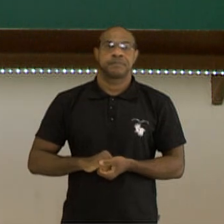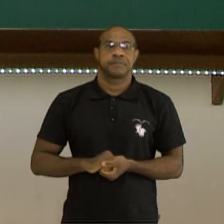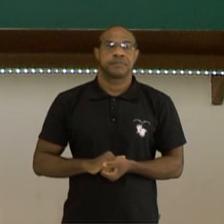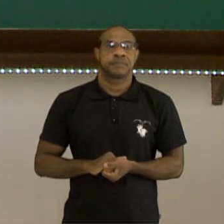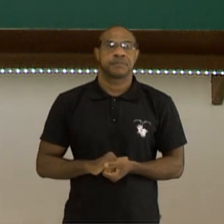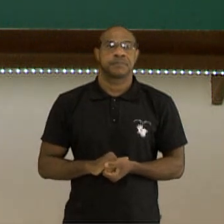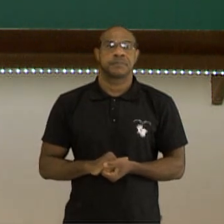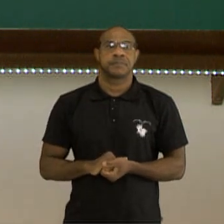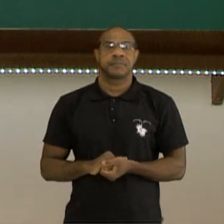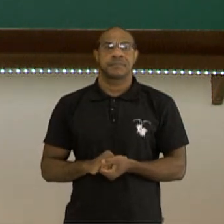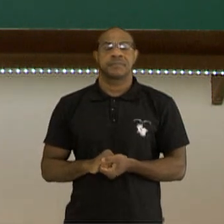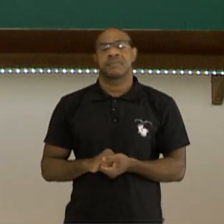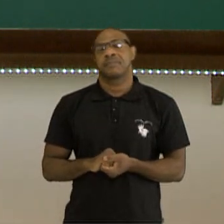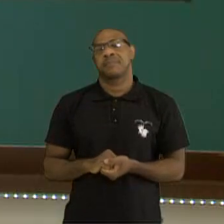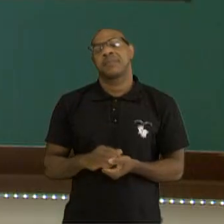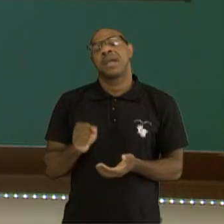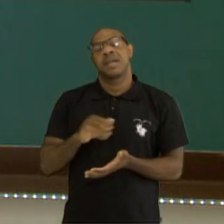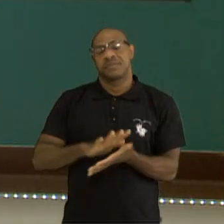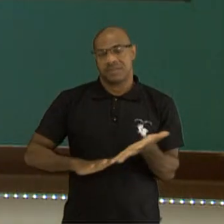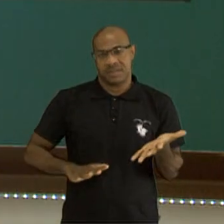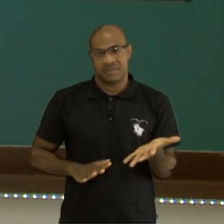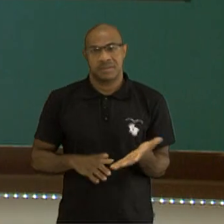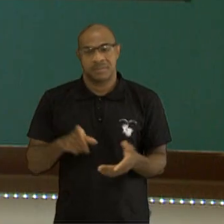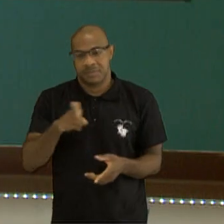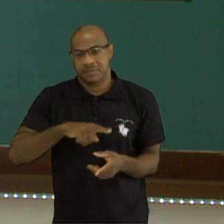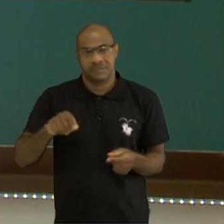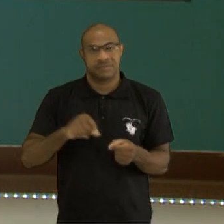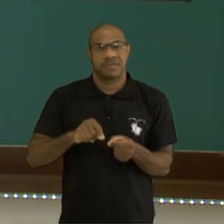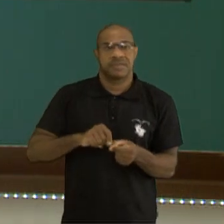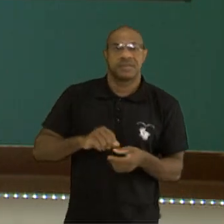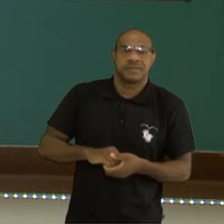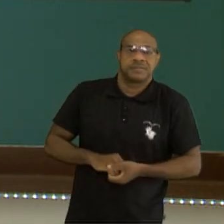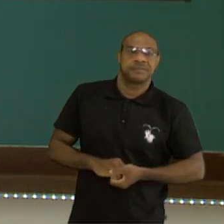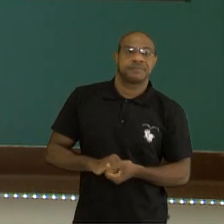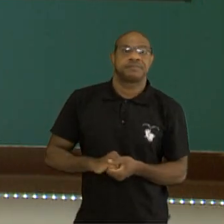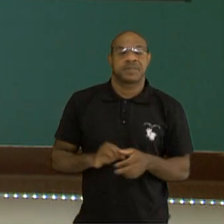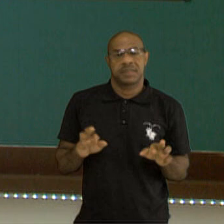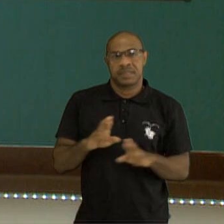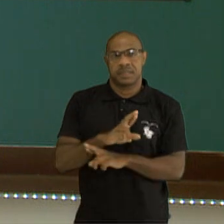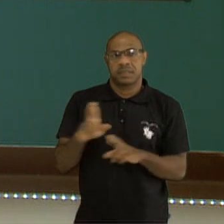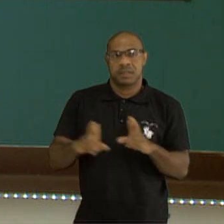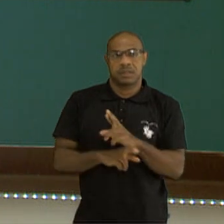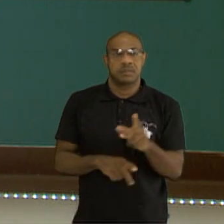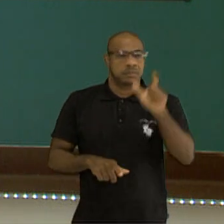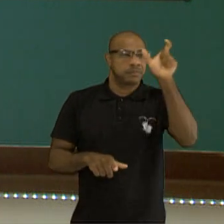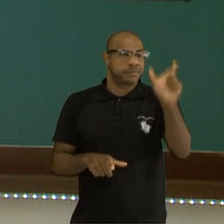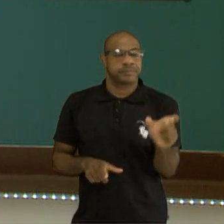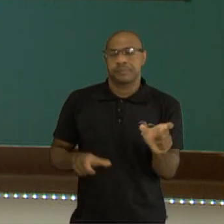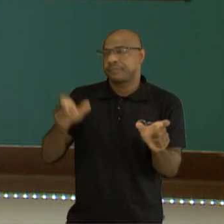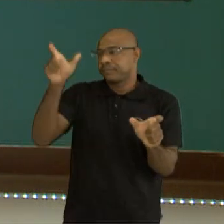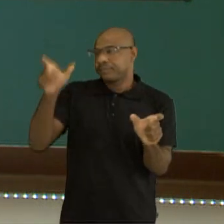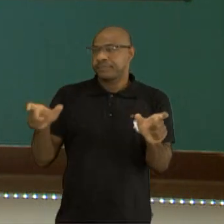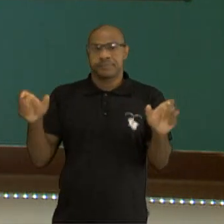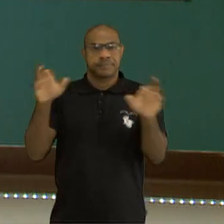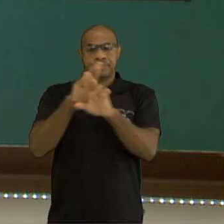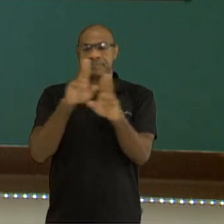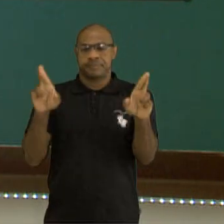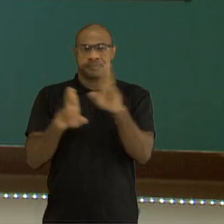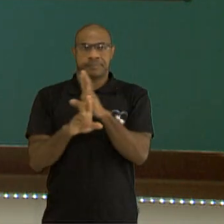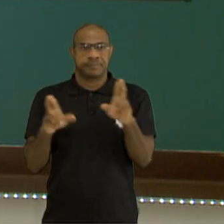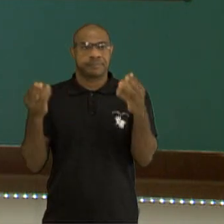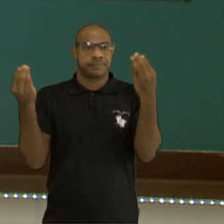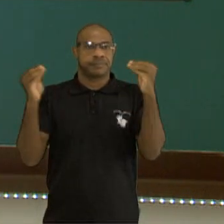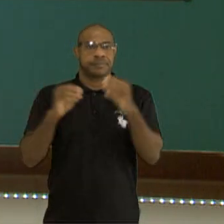passado. Mais uma atividade para que vocês façam aí. Relacionem, tá? A segunda coluna com a primeira aí. Então, a